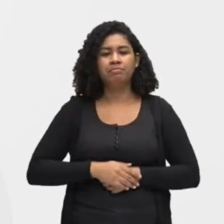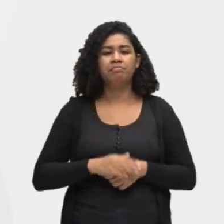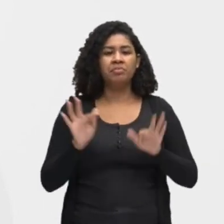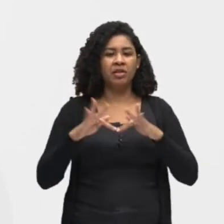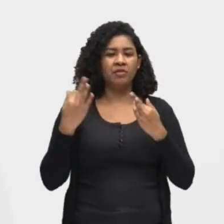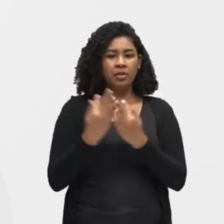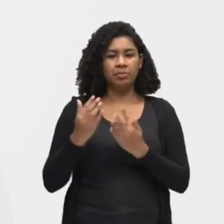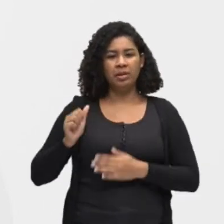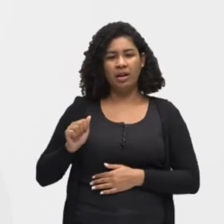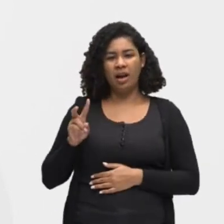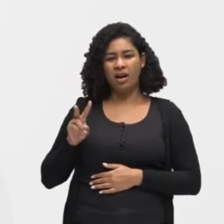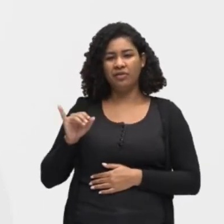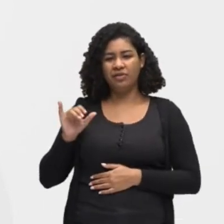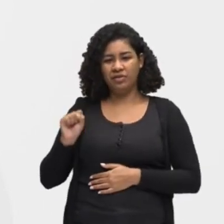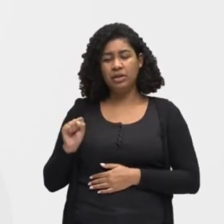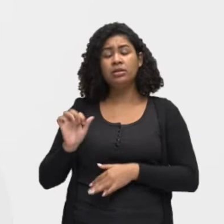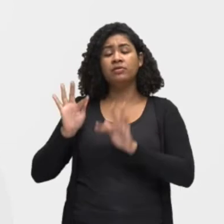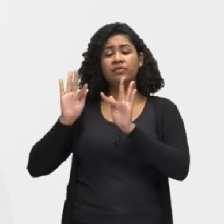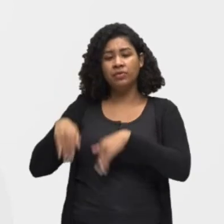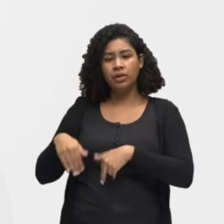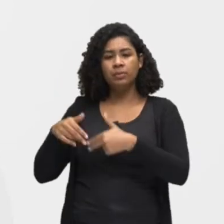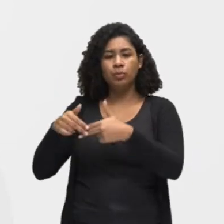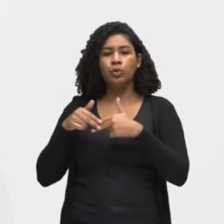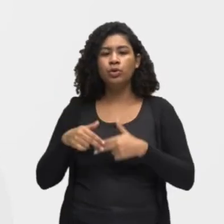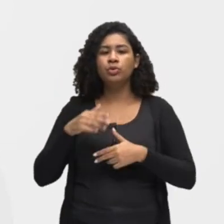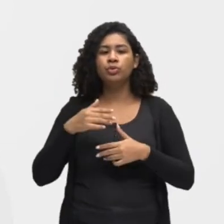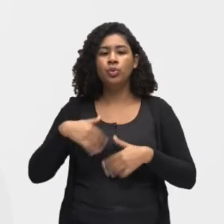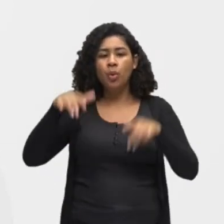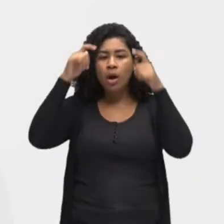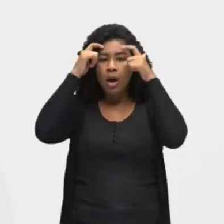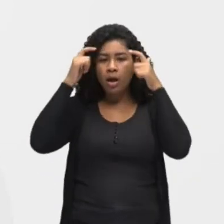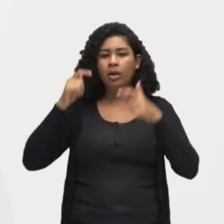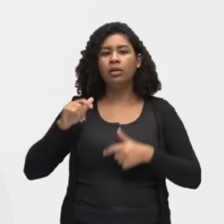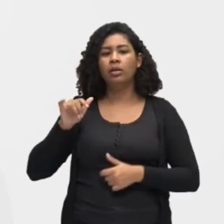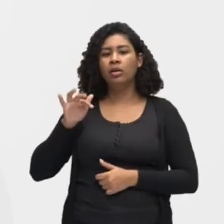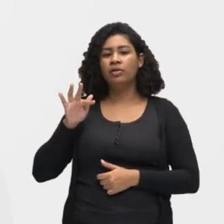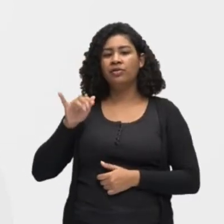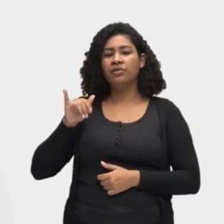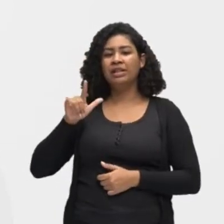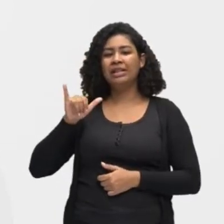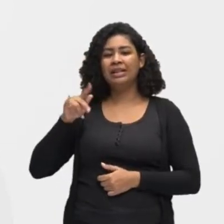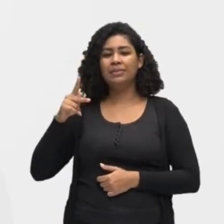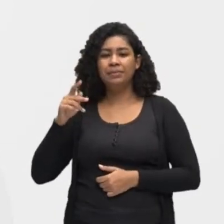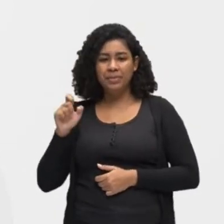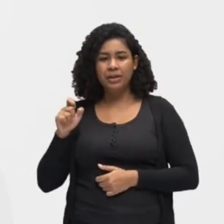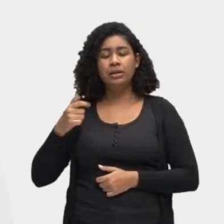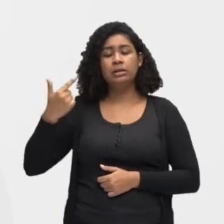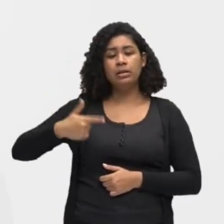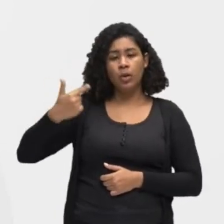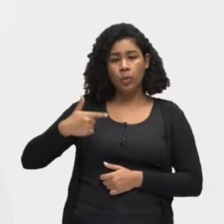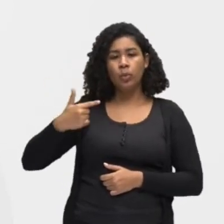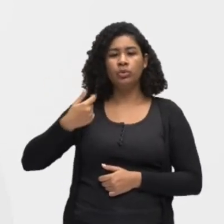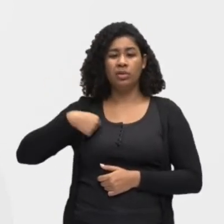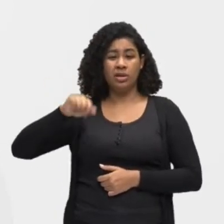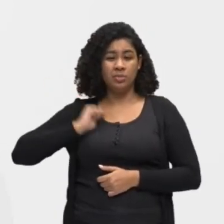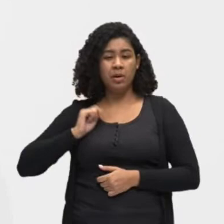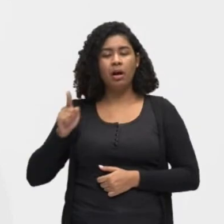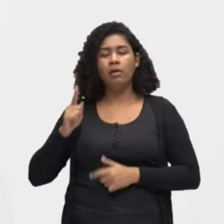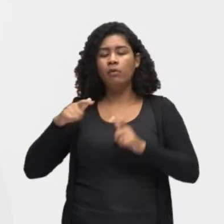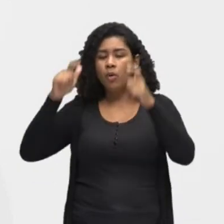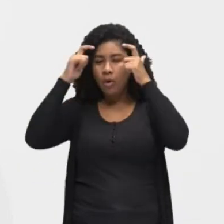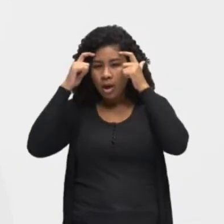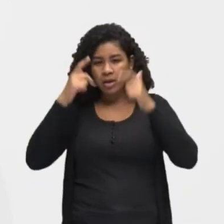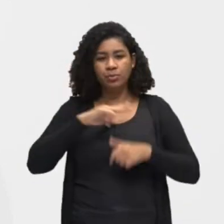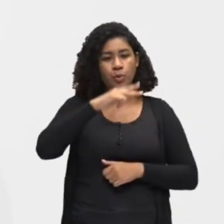e coroou o rei Felipe II da Espanha, como rei tanto de Portugal quanto da Espanha. Olha aqui para a